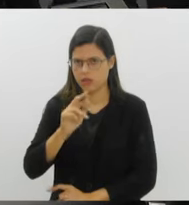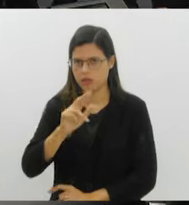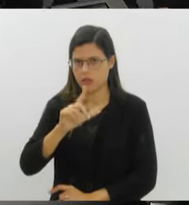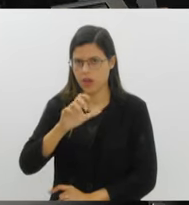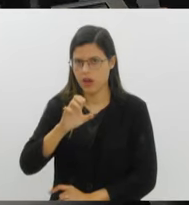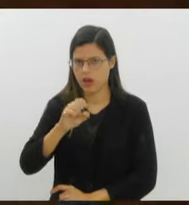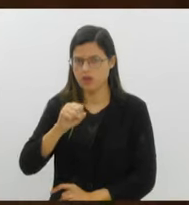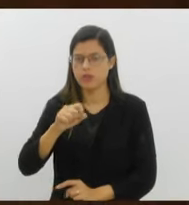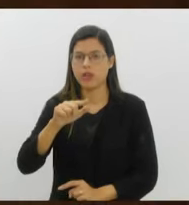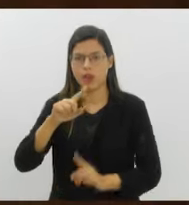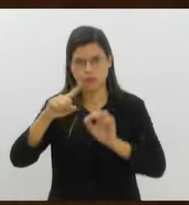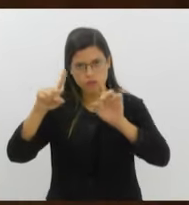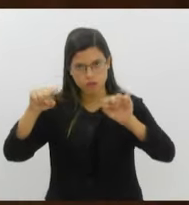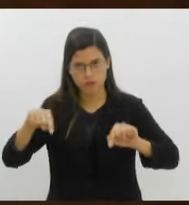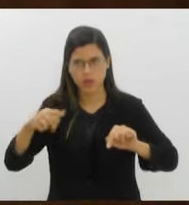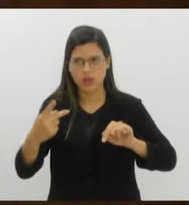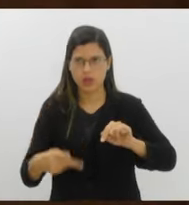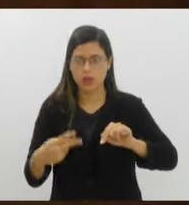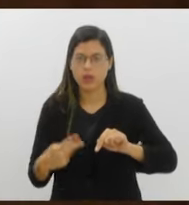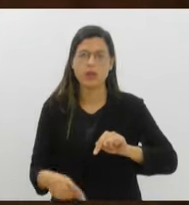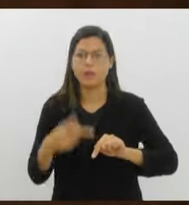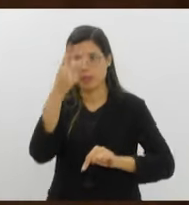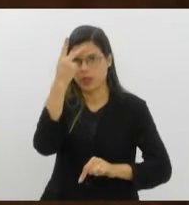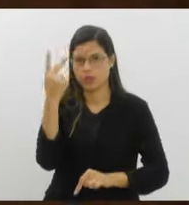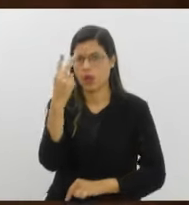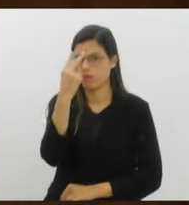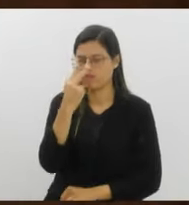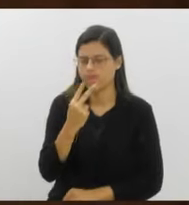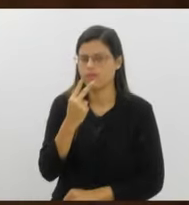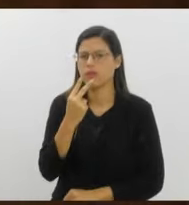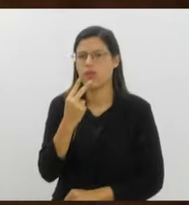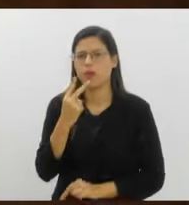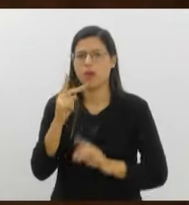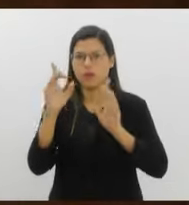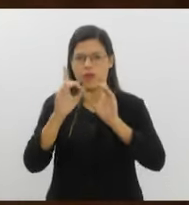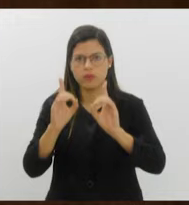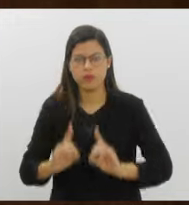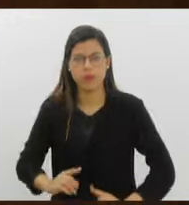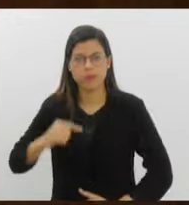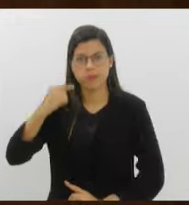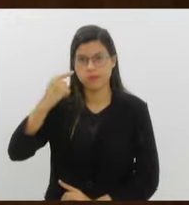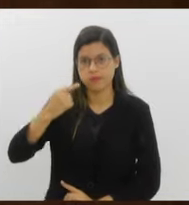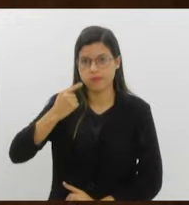É, pessoa cega, pessoa com deficiência, um advogado brilhante e tem